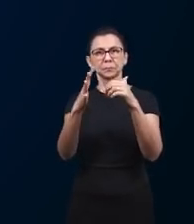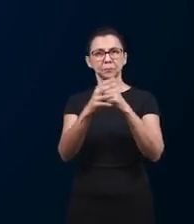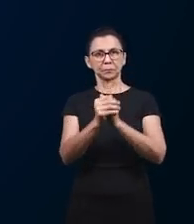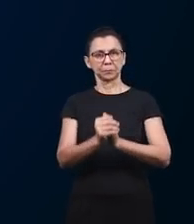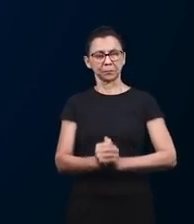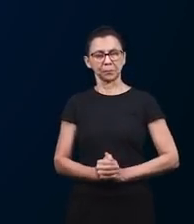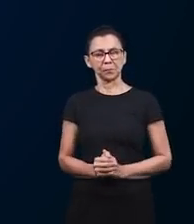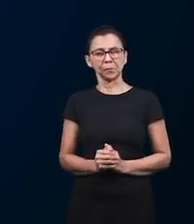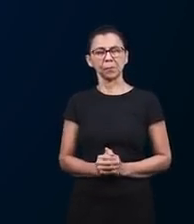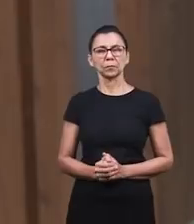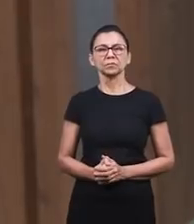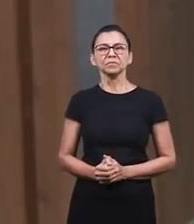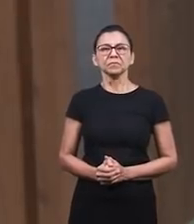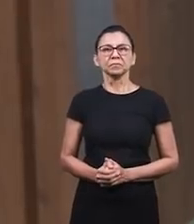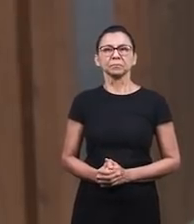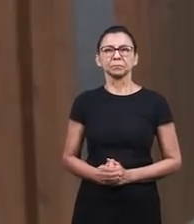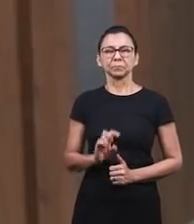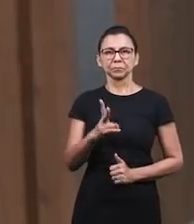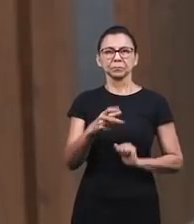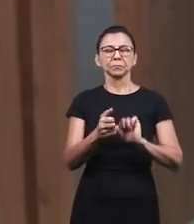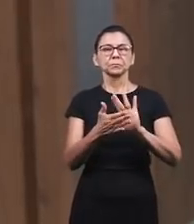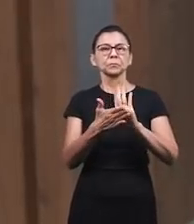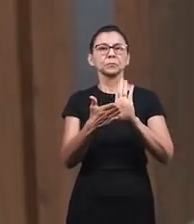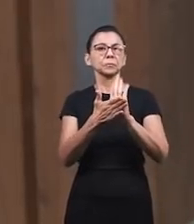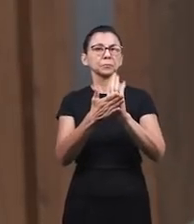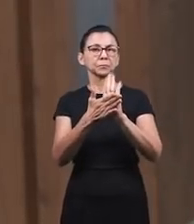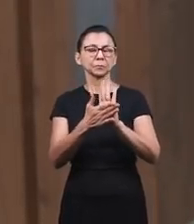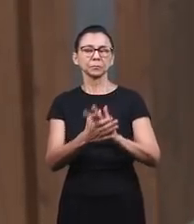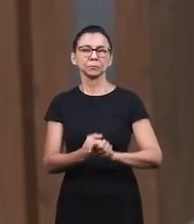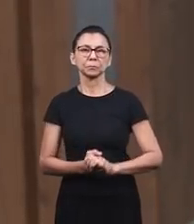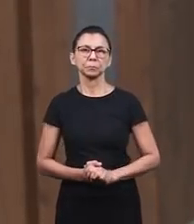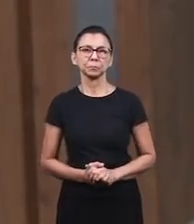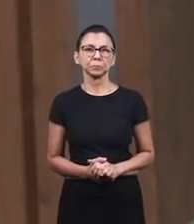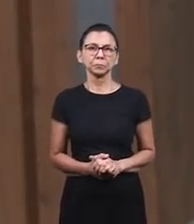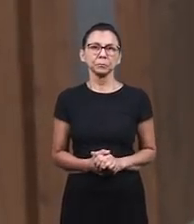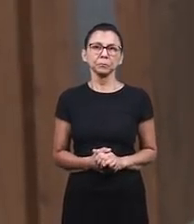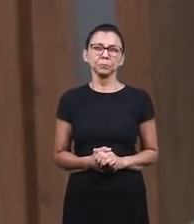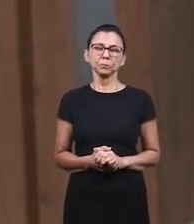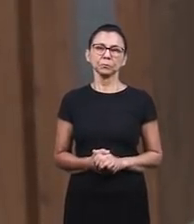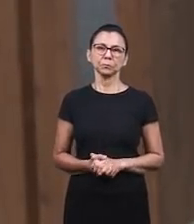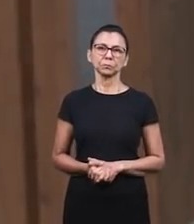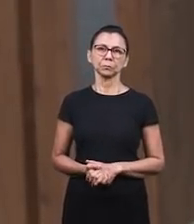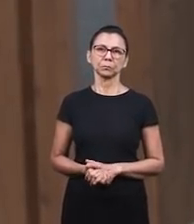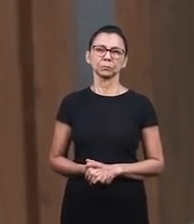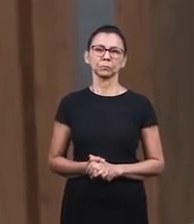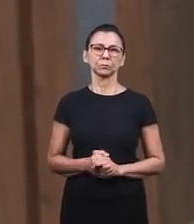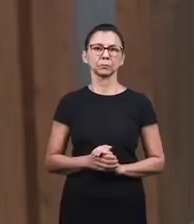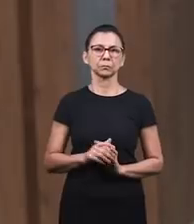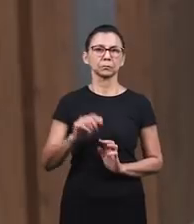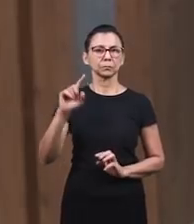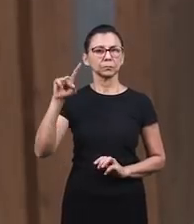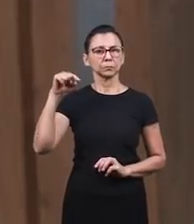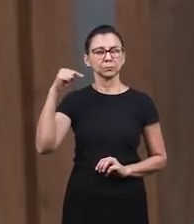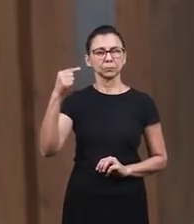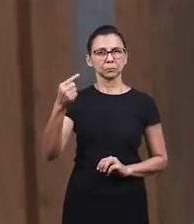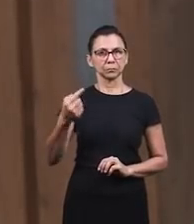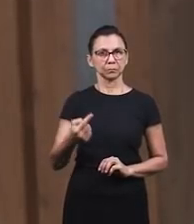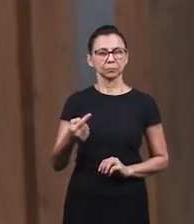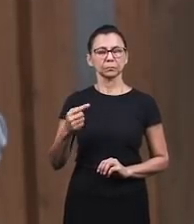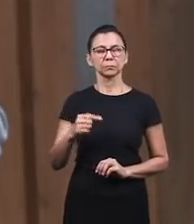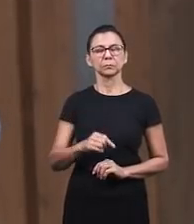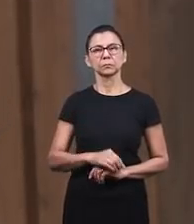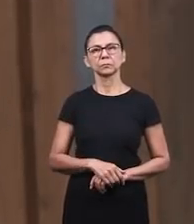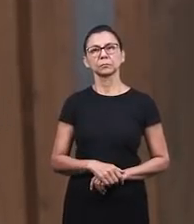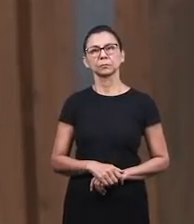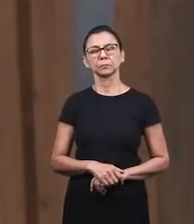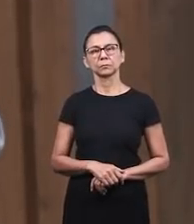Amém? Paz do Senhor. E agora nós vamos cantar mais um louvor ao Senhor. Vamos adorar o Senhor com mais um hino. E depois deste